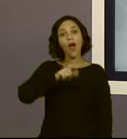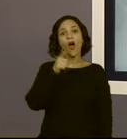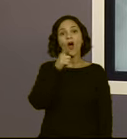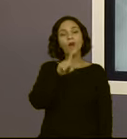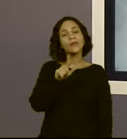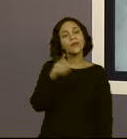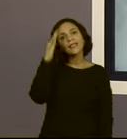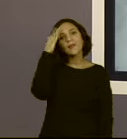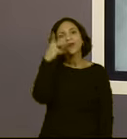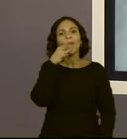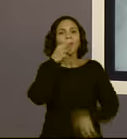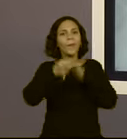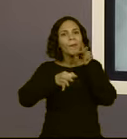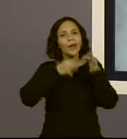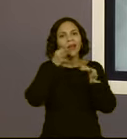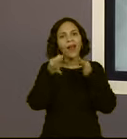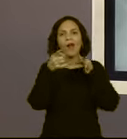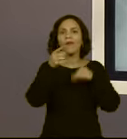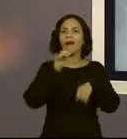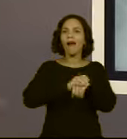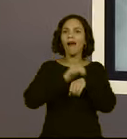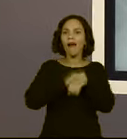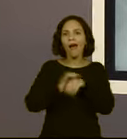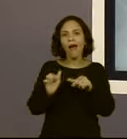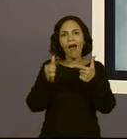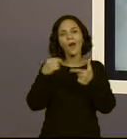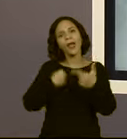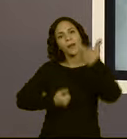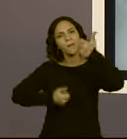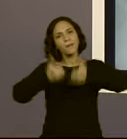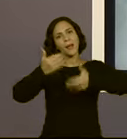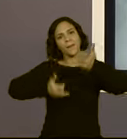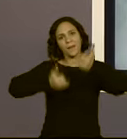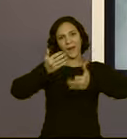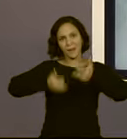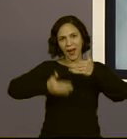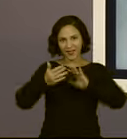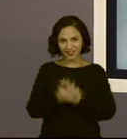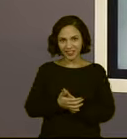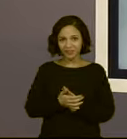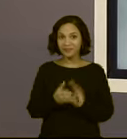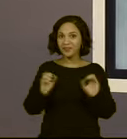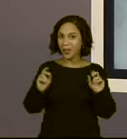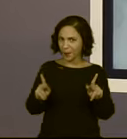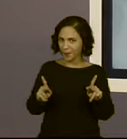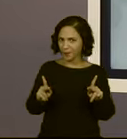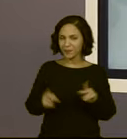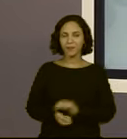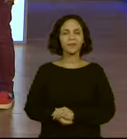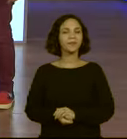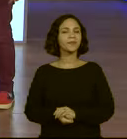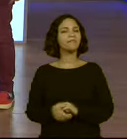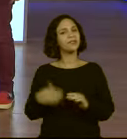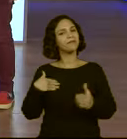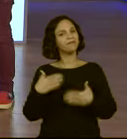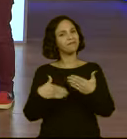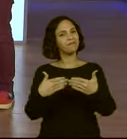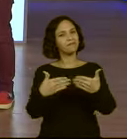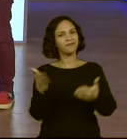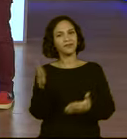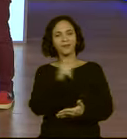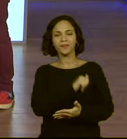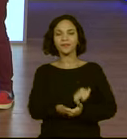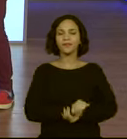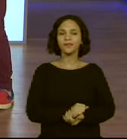você está pensando o que você está fazendo com tudo isso que a gente tá conversando aqui ok pessoal vamos em frente